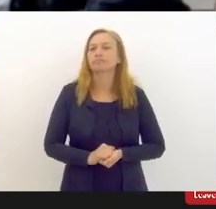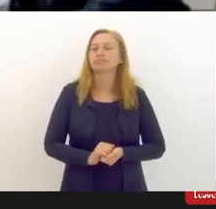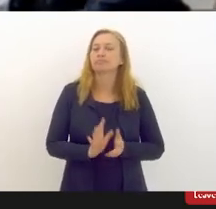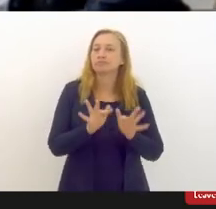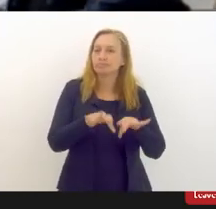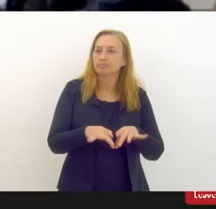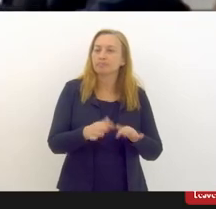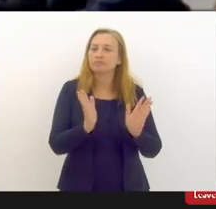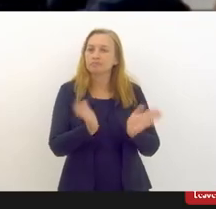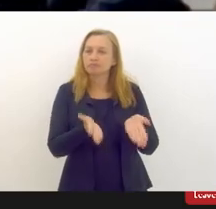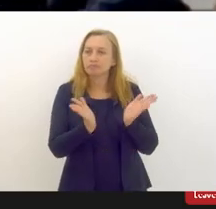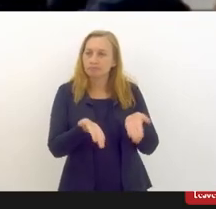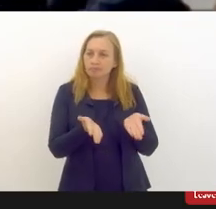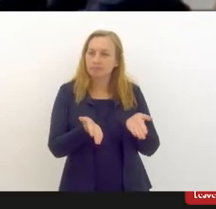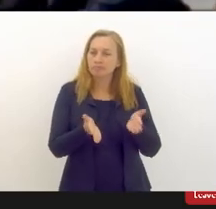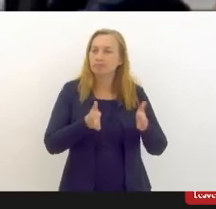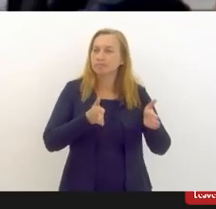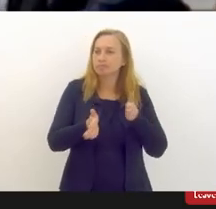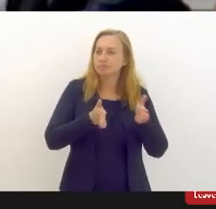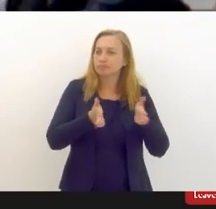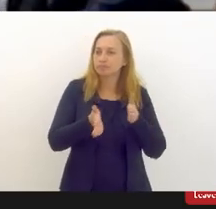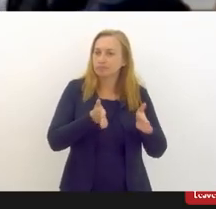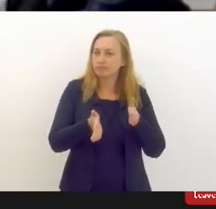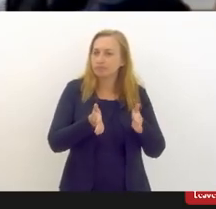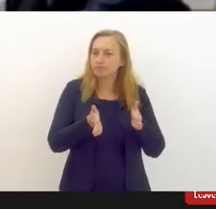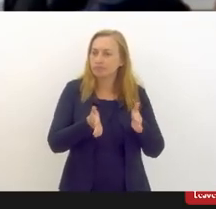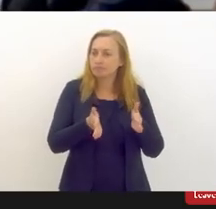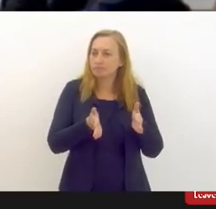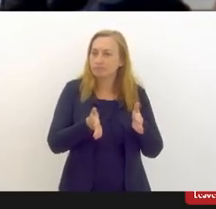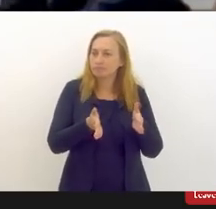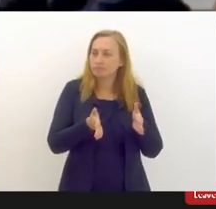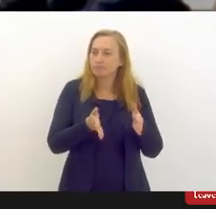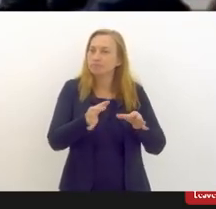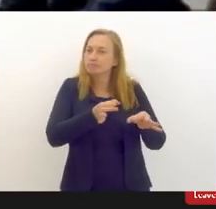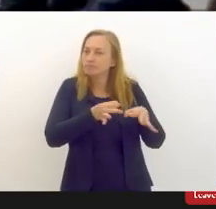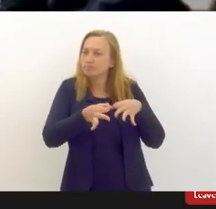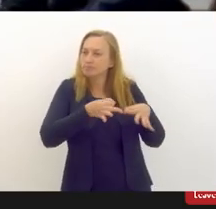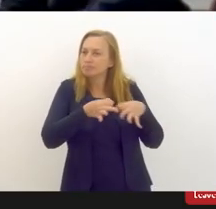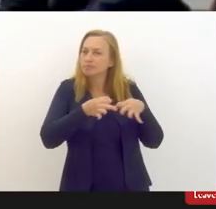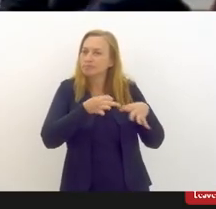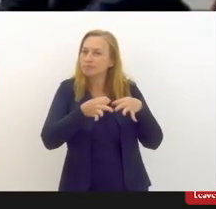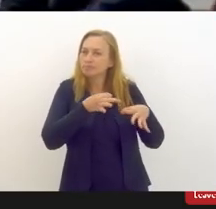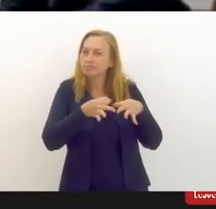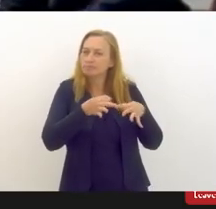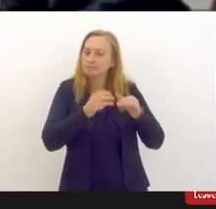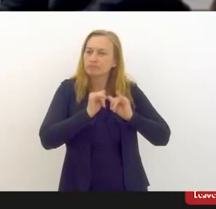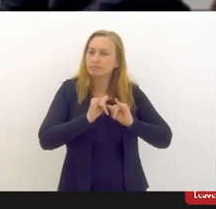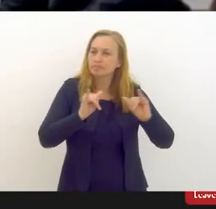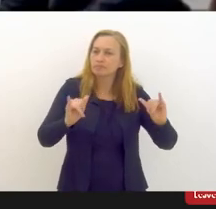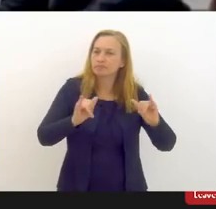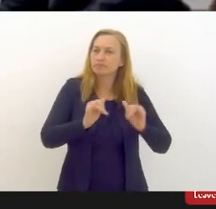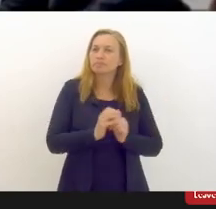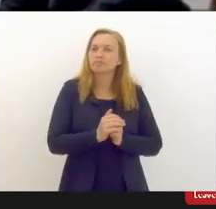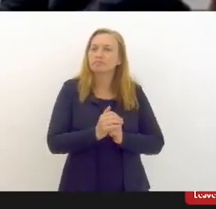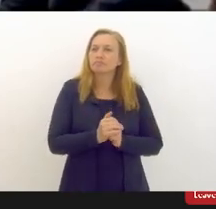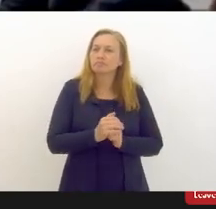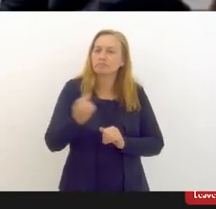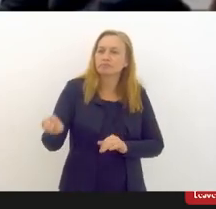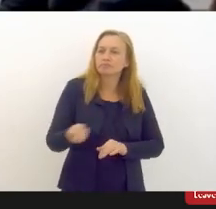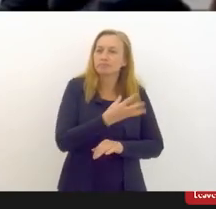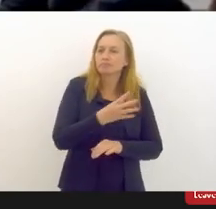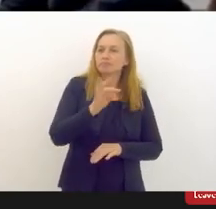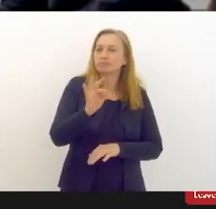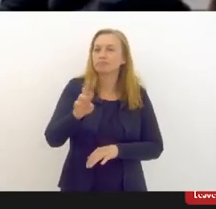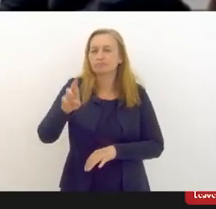Terminando hoje, inclusive, a fase interna da preparação, com a publicação do novo